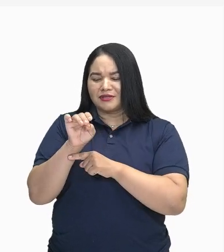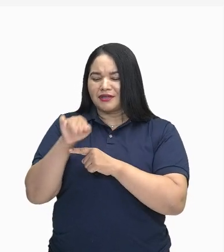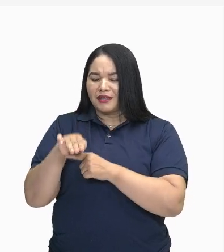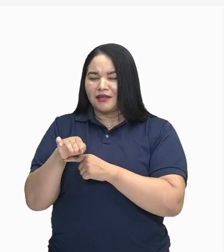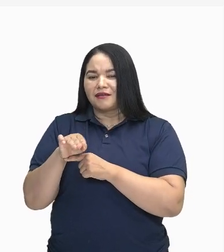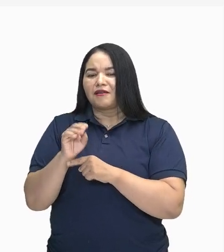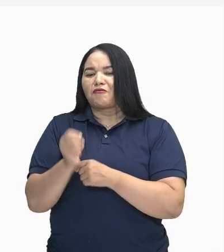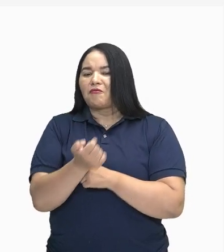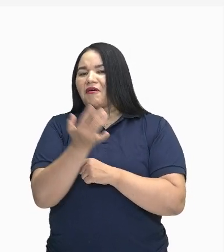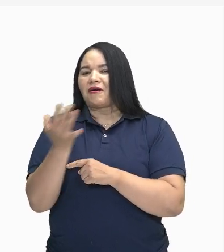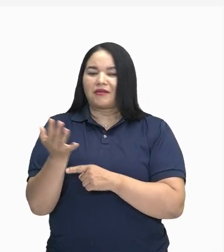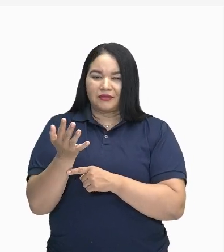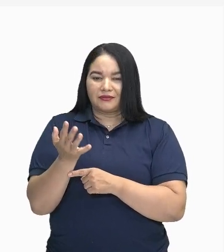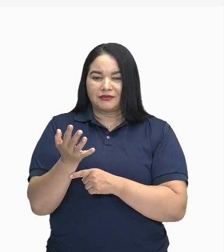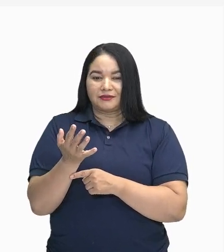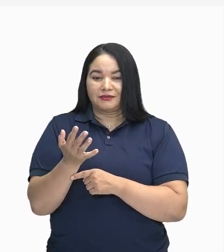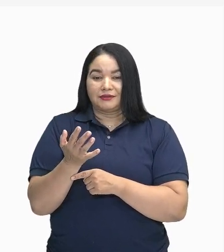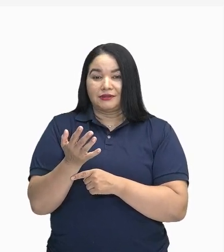é exatamente